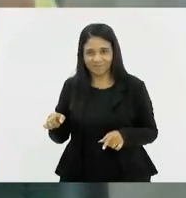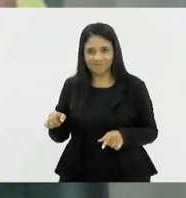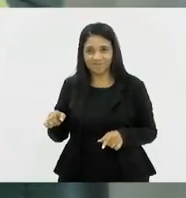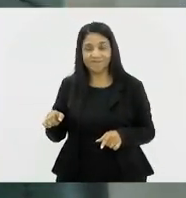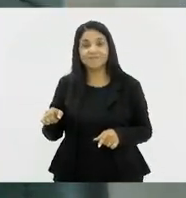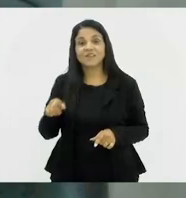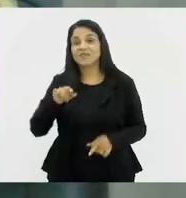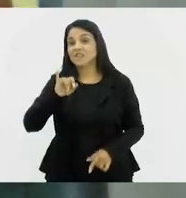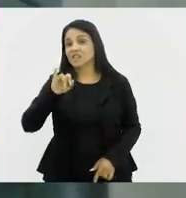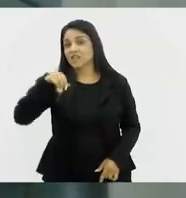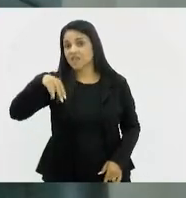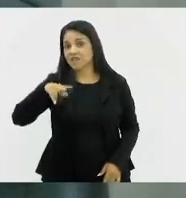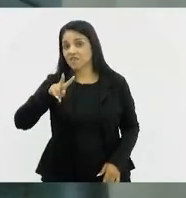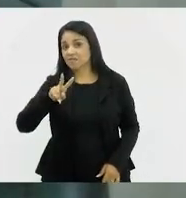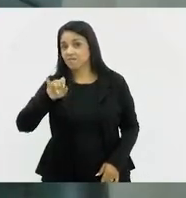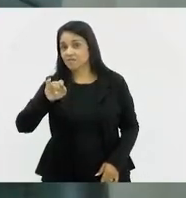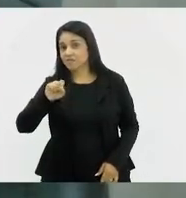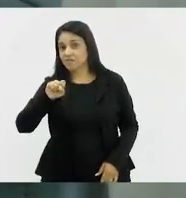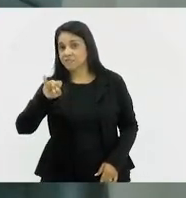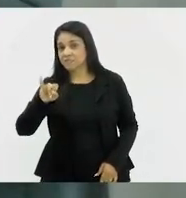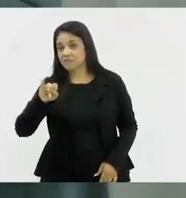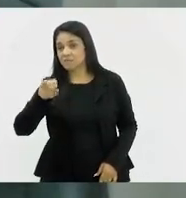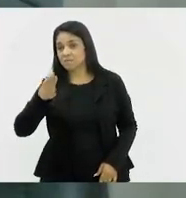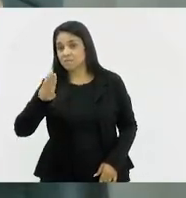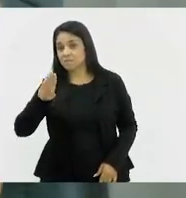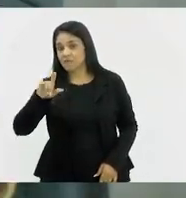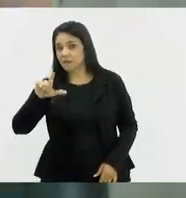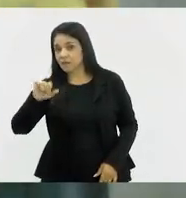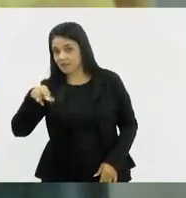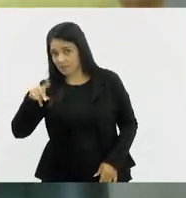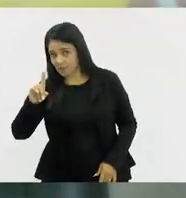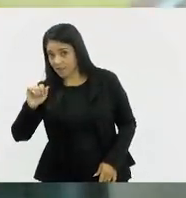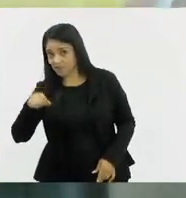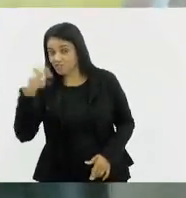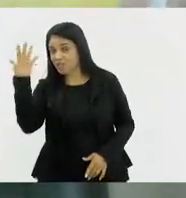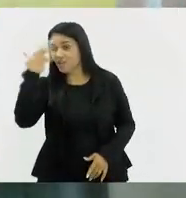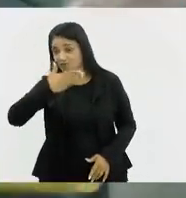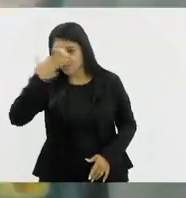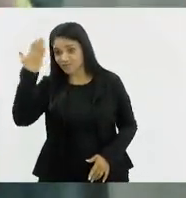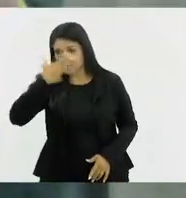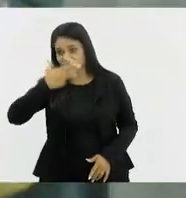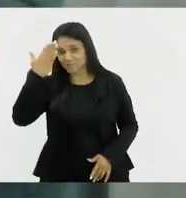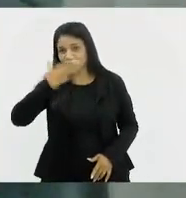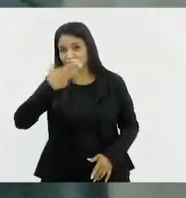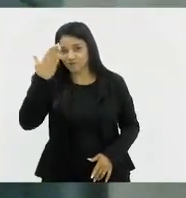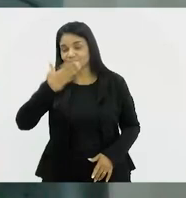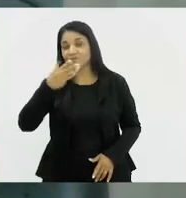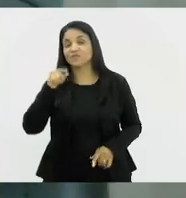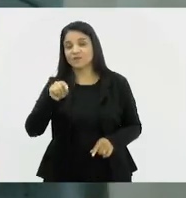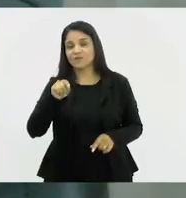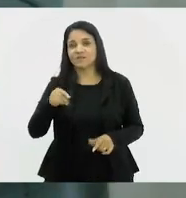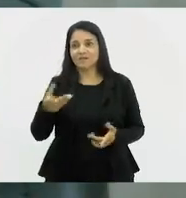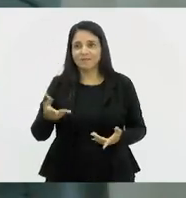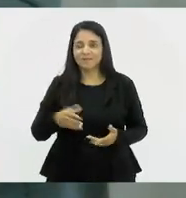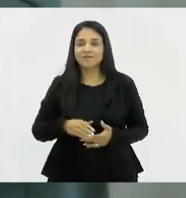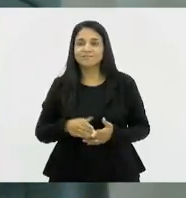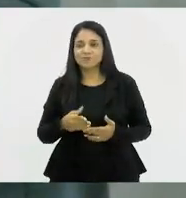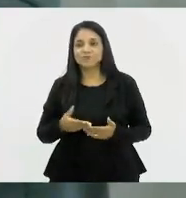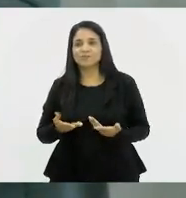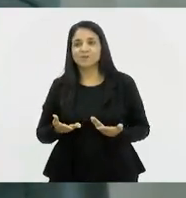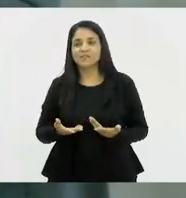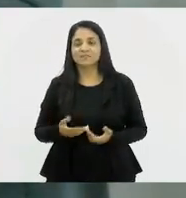Porque a pessoa mesmo se diminui e o entorno também diminui.